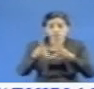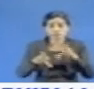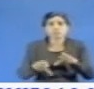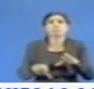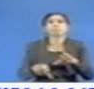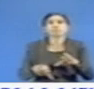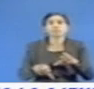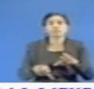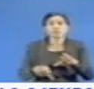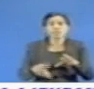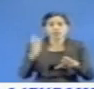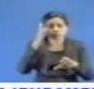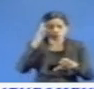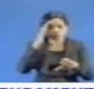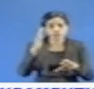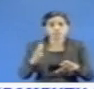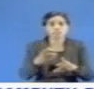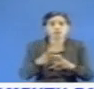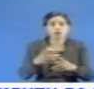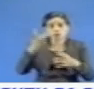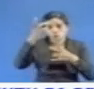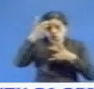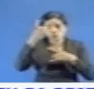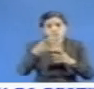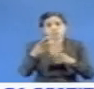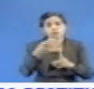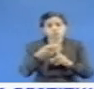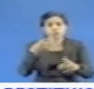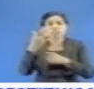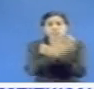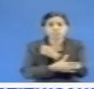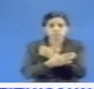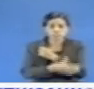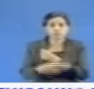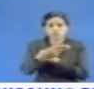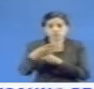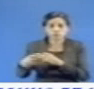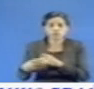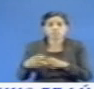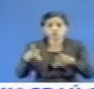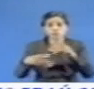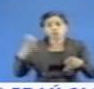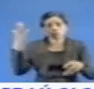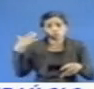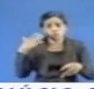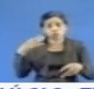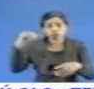se a minha condição, quer que seja mais se nação afetado ou se a mesma que a quarentena ou se a mesma que